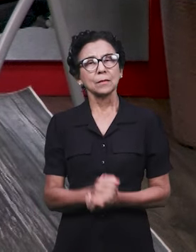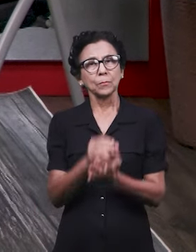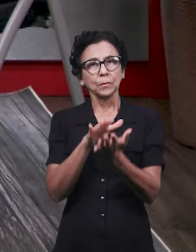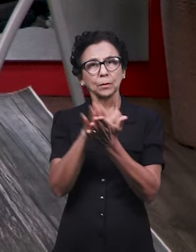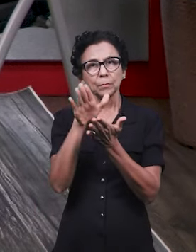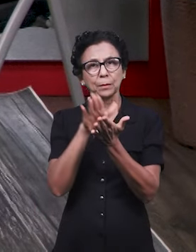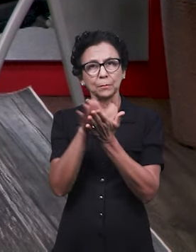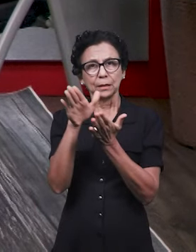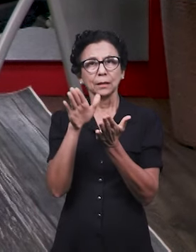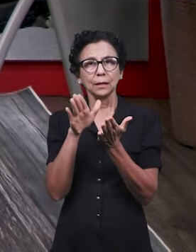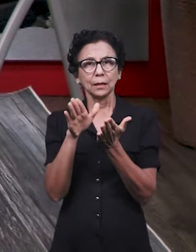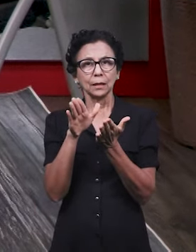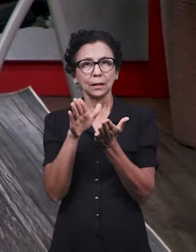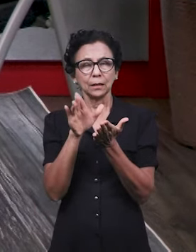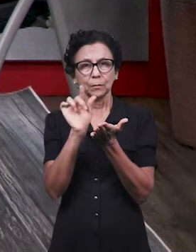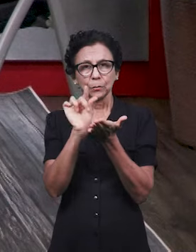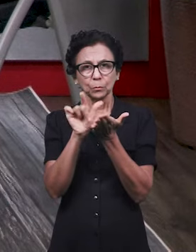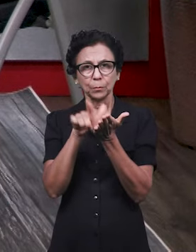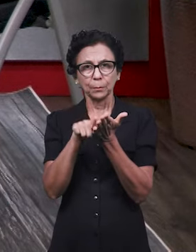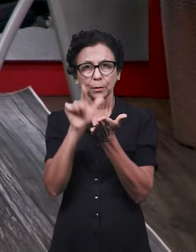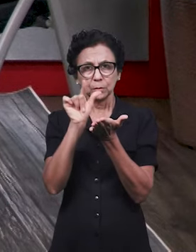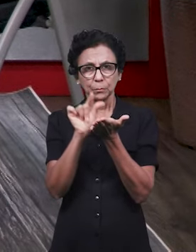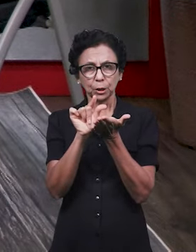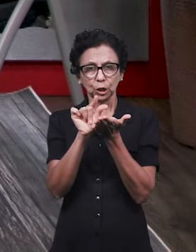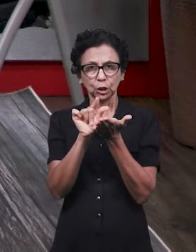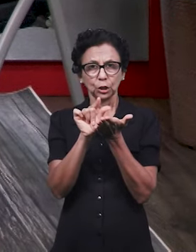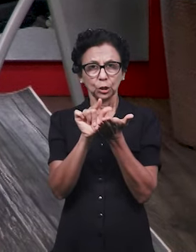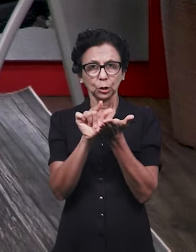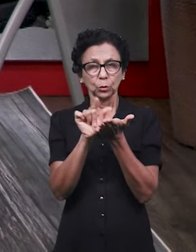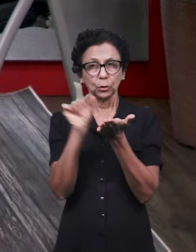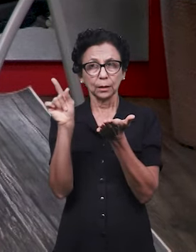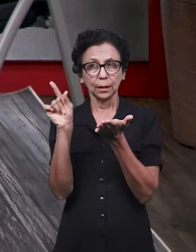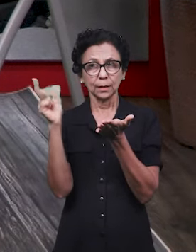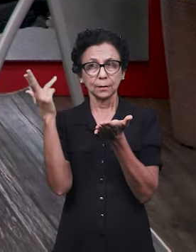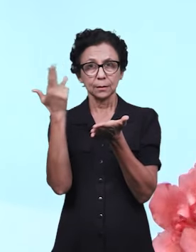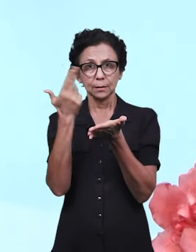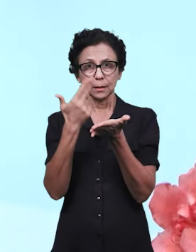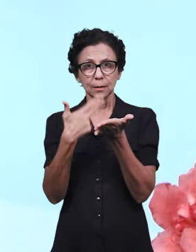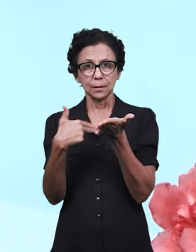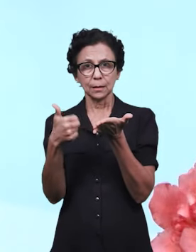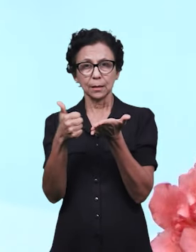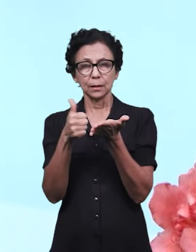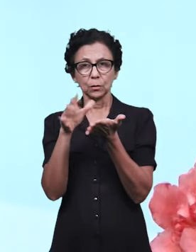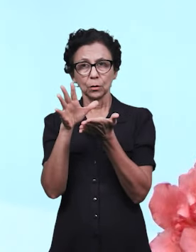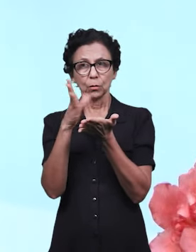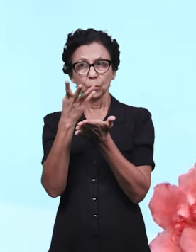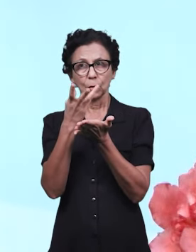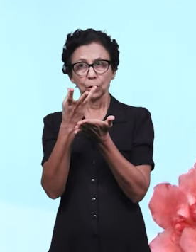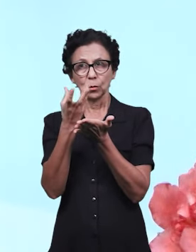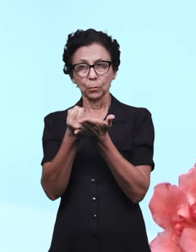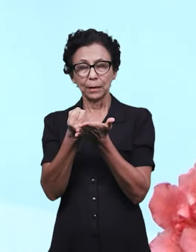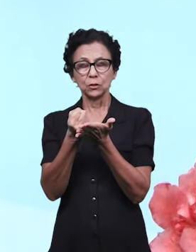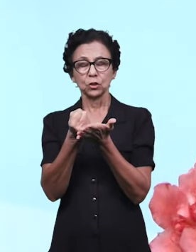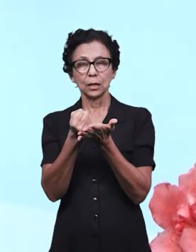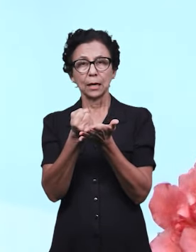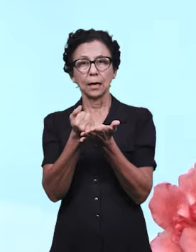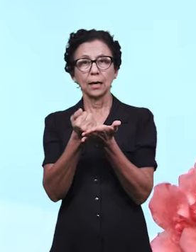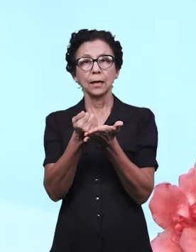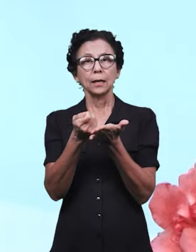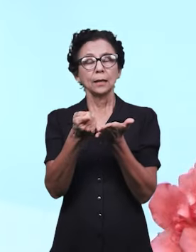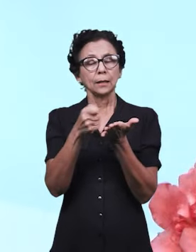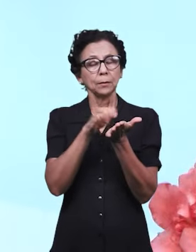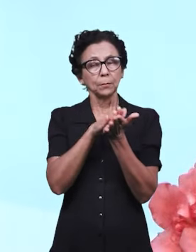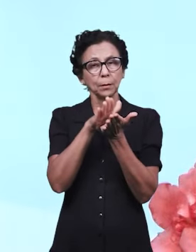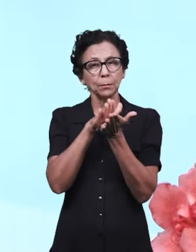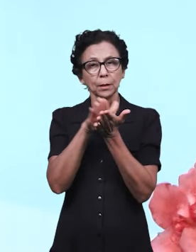nossa bolsa mesmo, ou colocar já atrás na Bíblia, imprimir, pode plastificar, isso é muito bom, né,